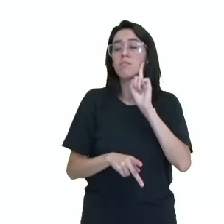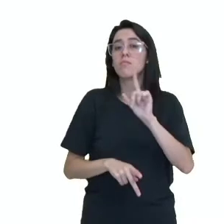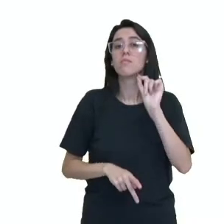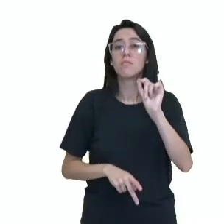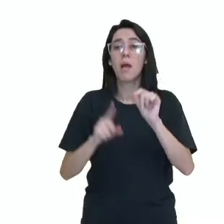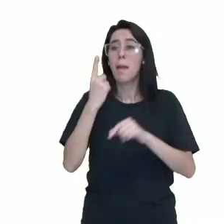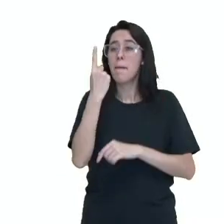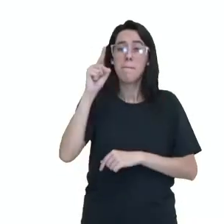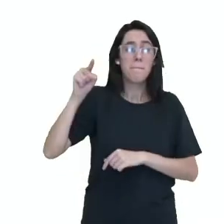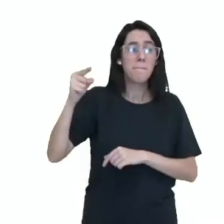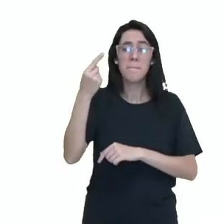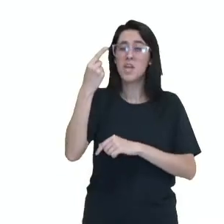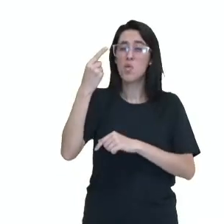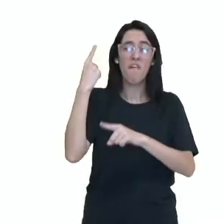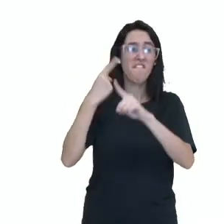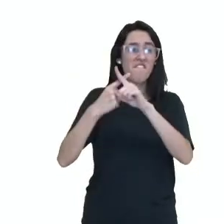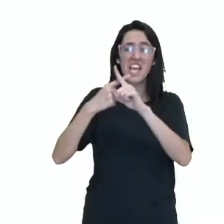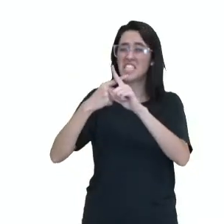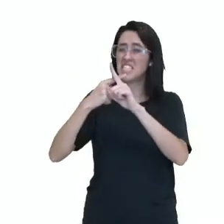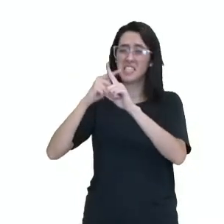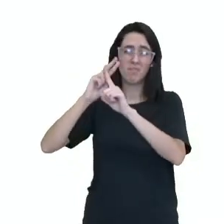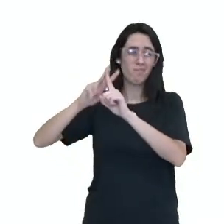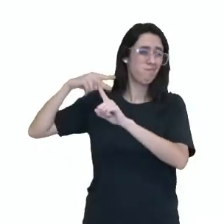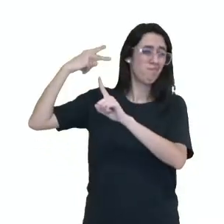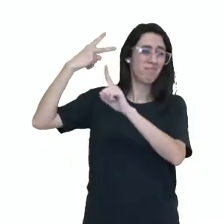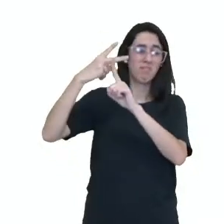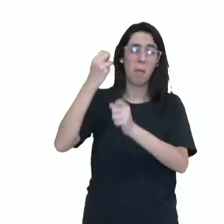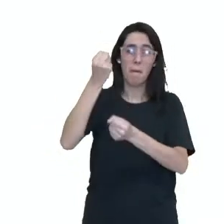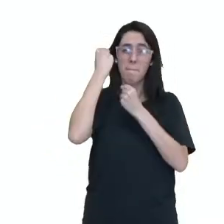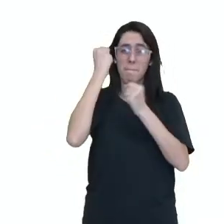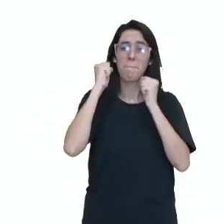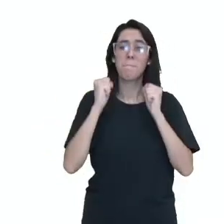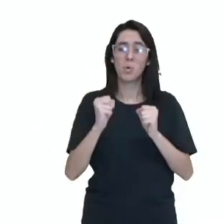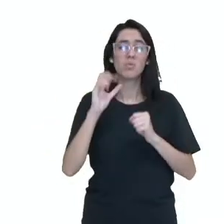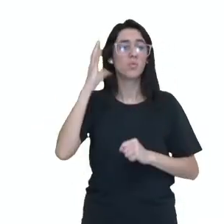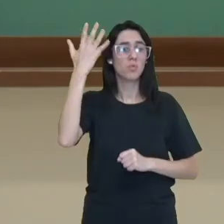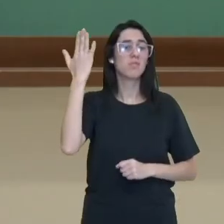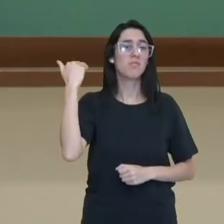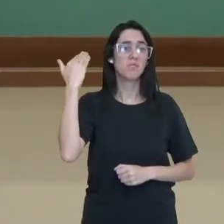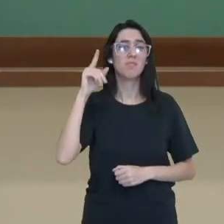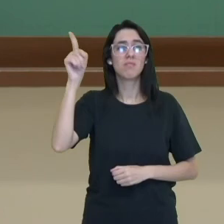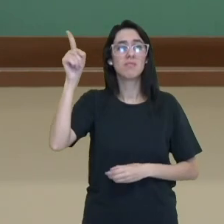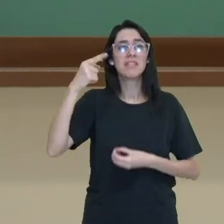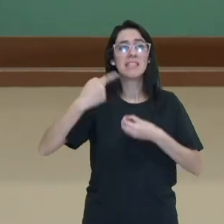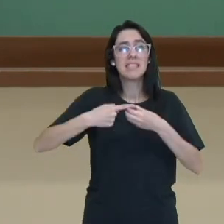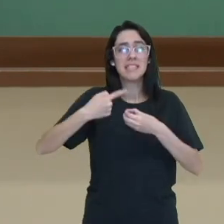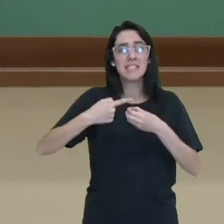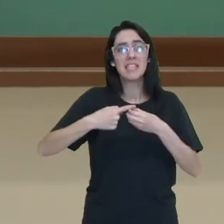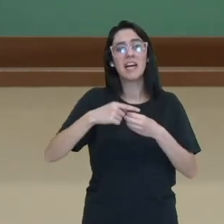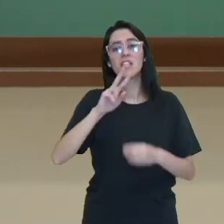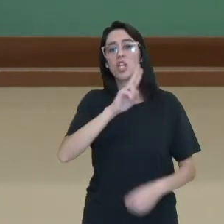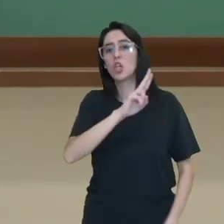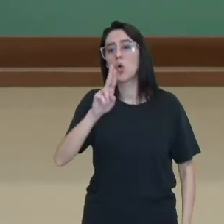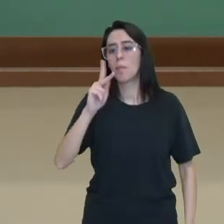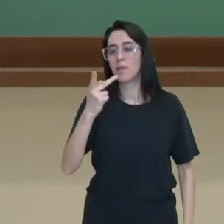vezes superior à lançada na cidade japonesa de Hiroshima. Bem, pense,